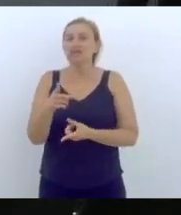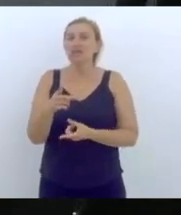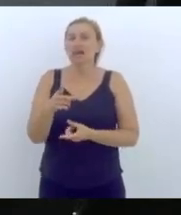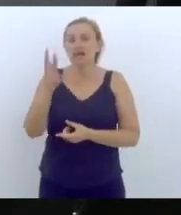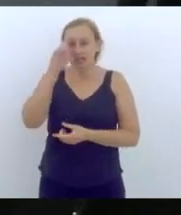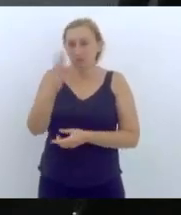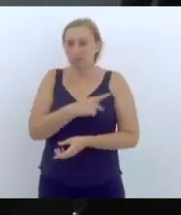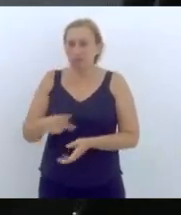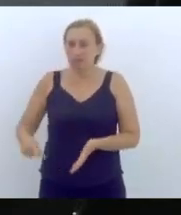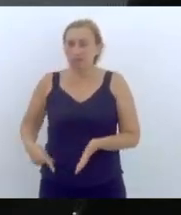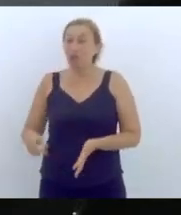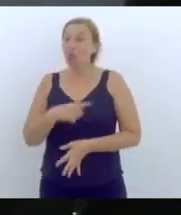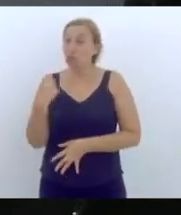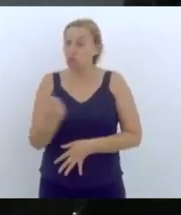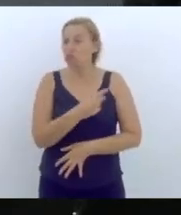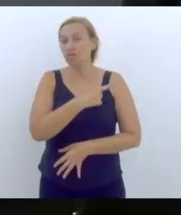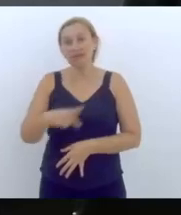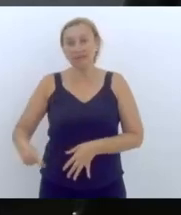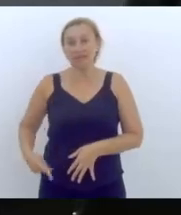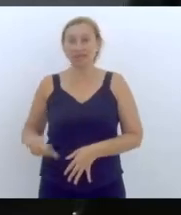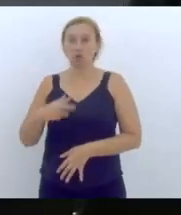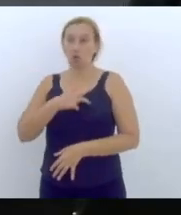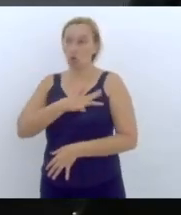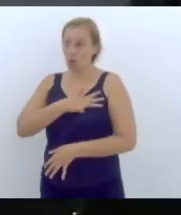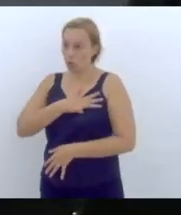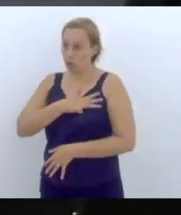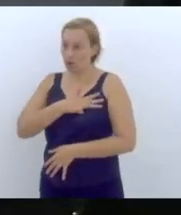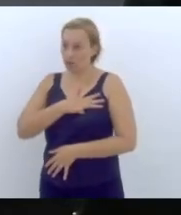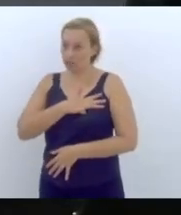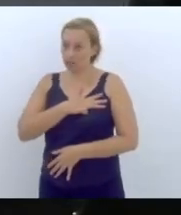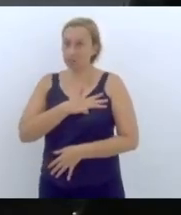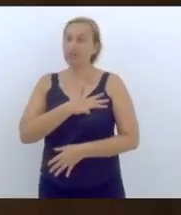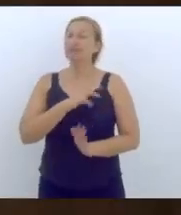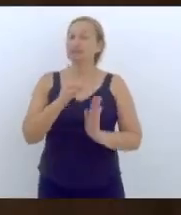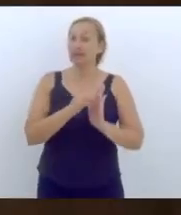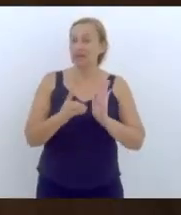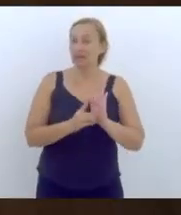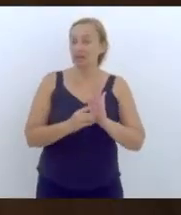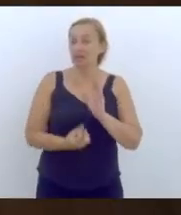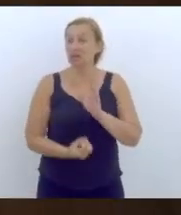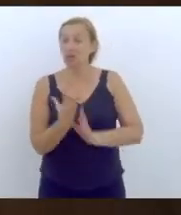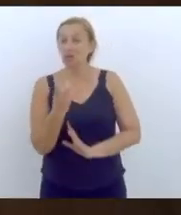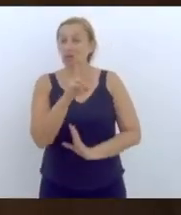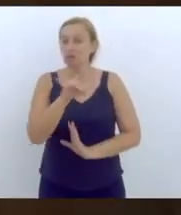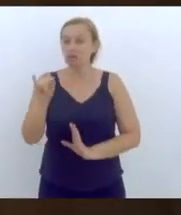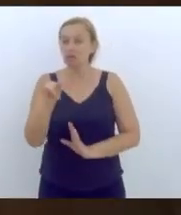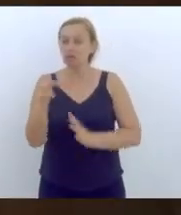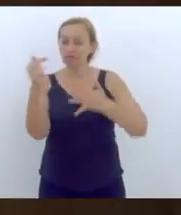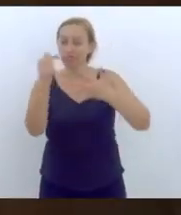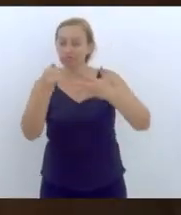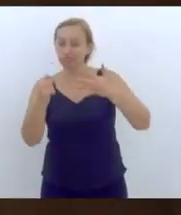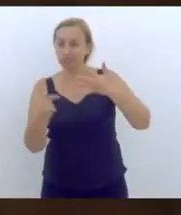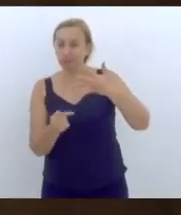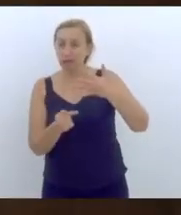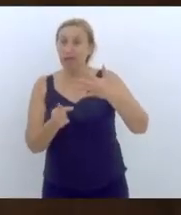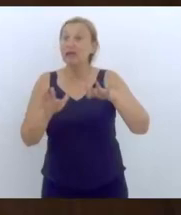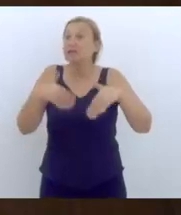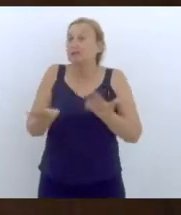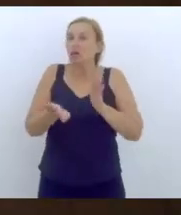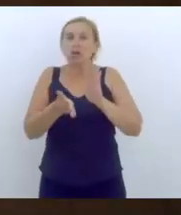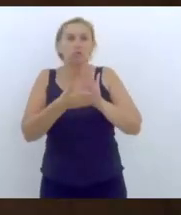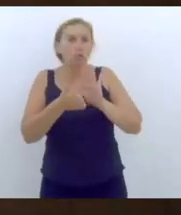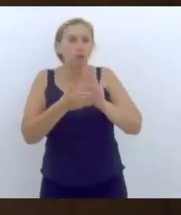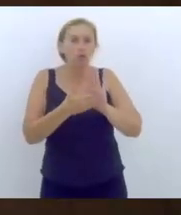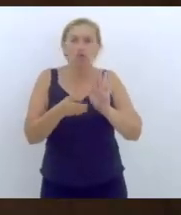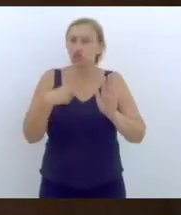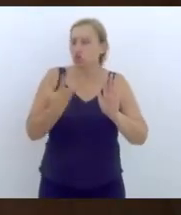presidenta, o nosso presidente Lula, por decreto, criou um dia com esses demarcadores. Então, a proposta que a gente